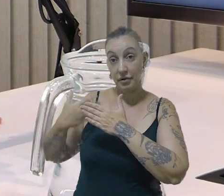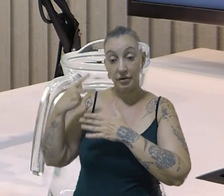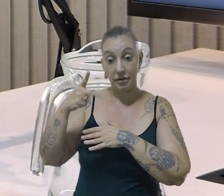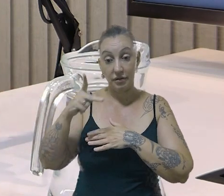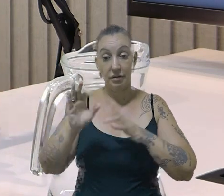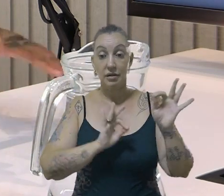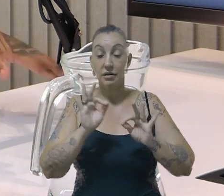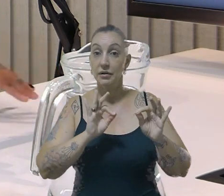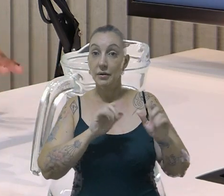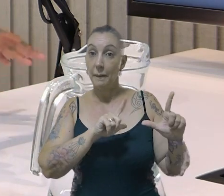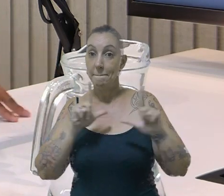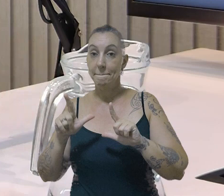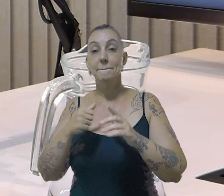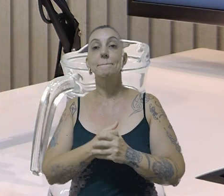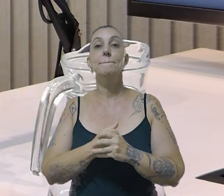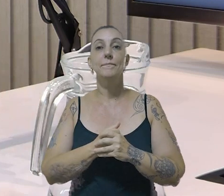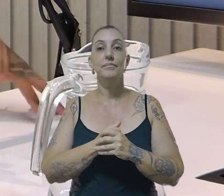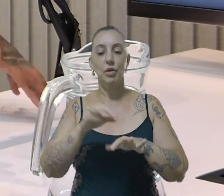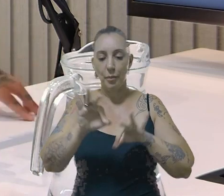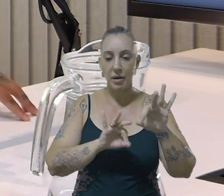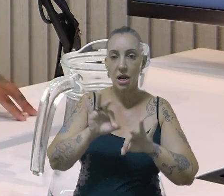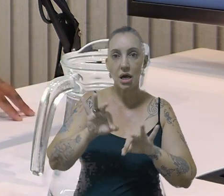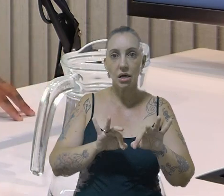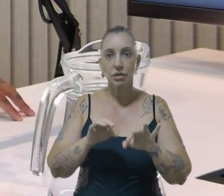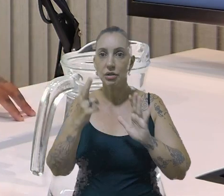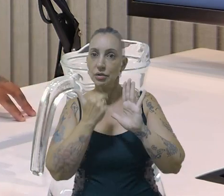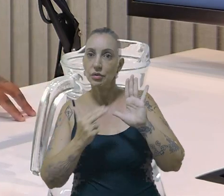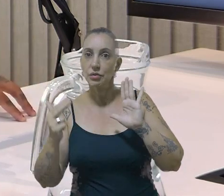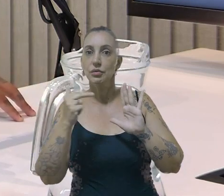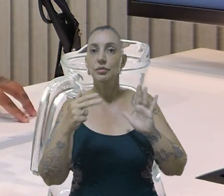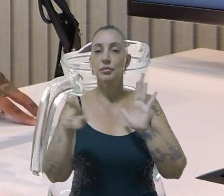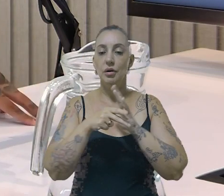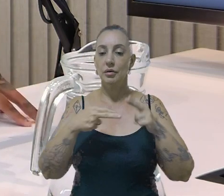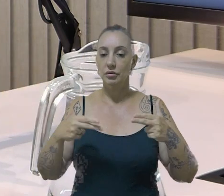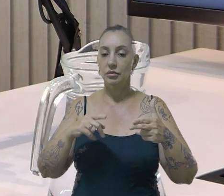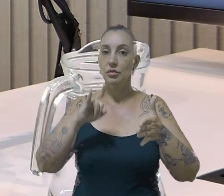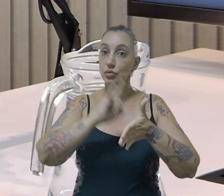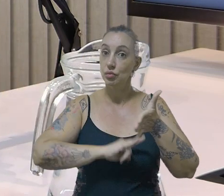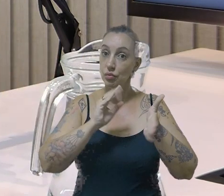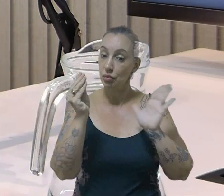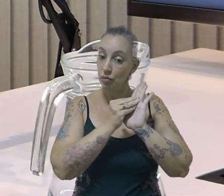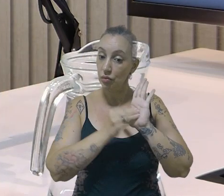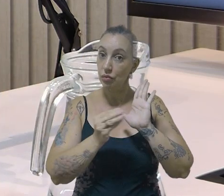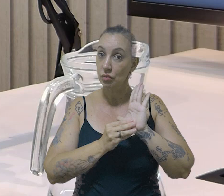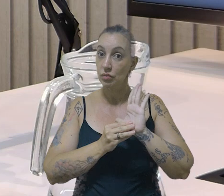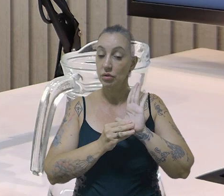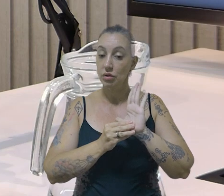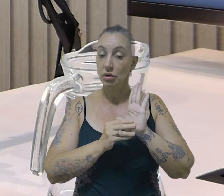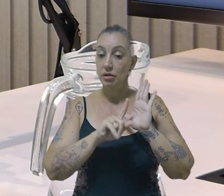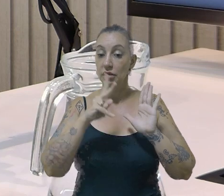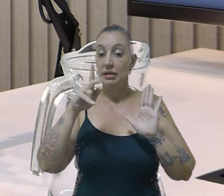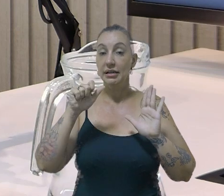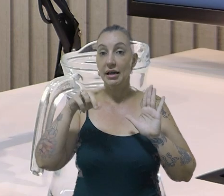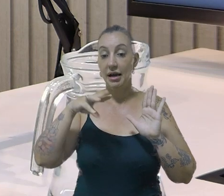montando a parada de alguém operando se vocês estão desenhando suas próprias coisas tipo documente isso isso é uma coisa que o Guilherme Bonfante